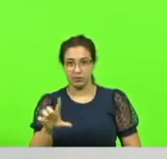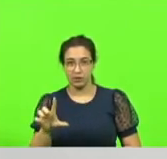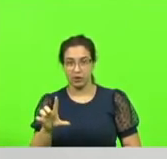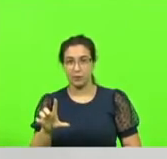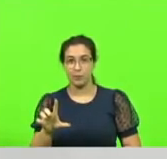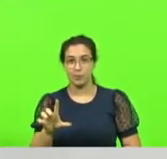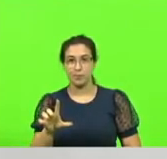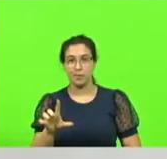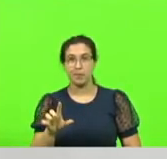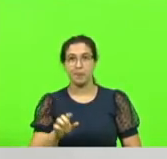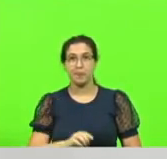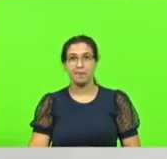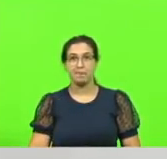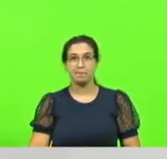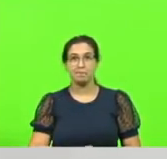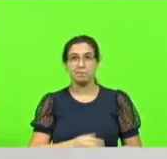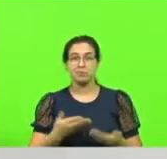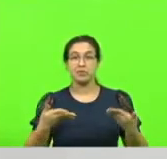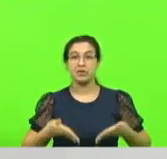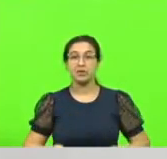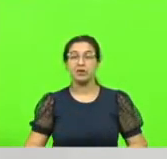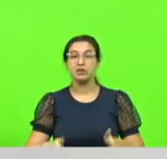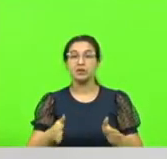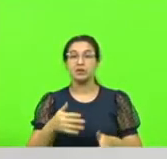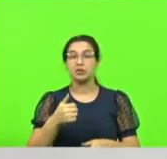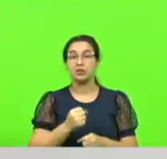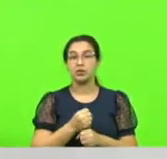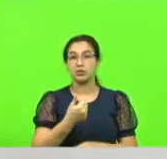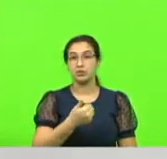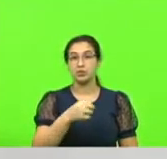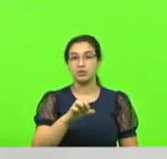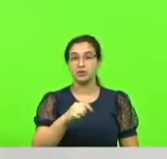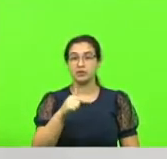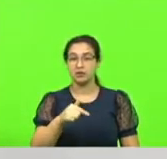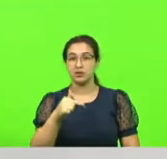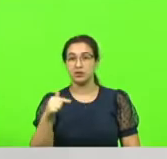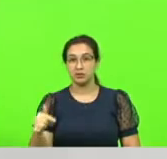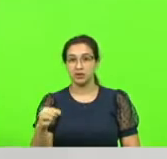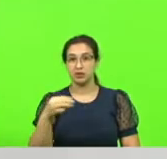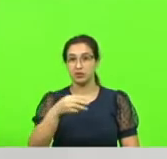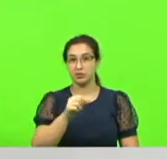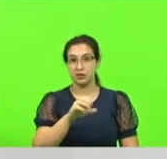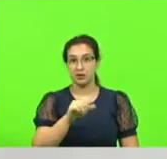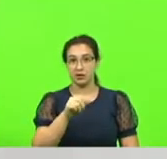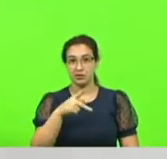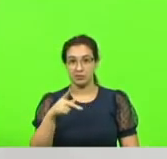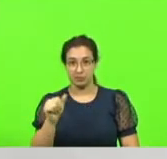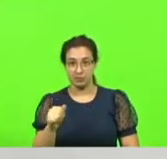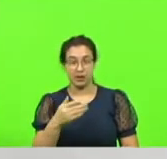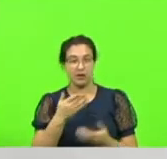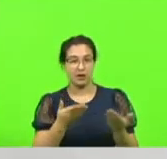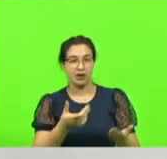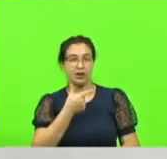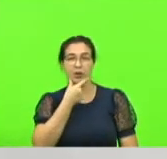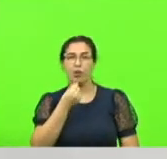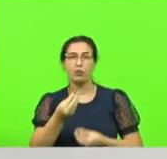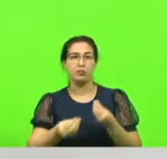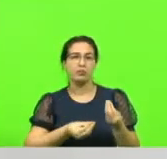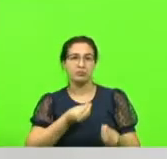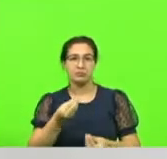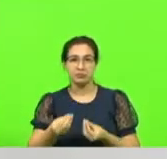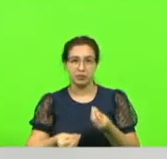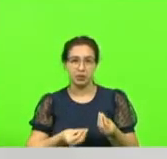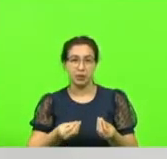Tobelém, nasceu em 1977 em Macapá. Pois esse cidadão, ele